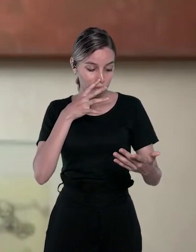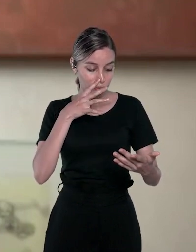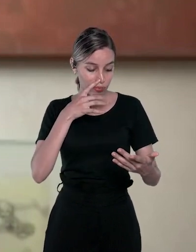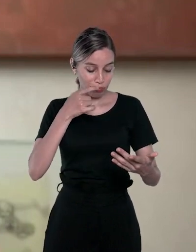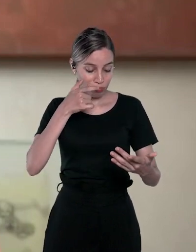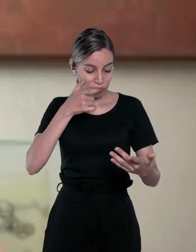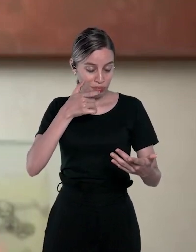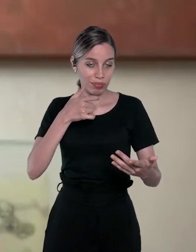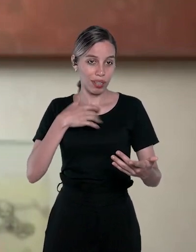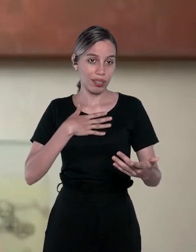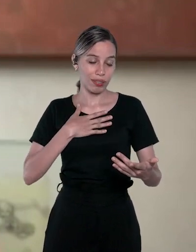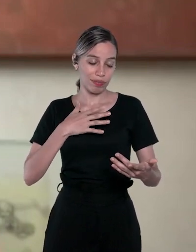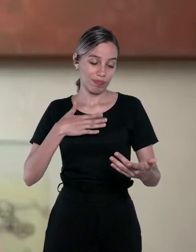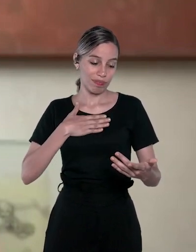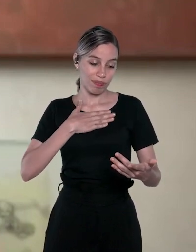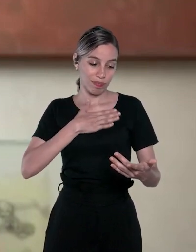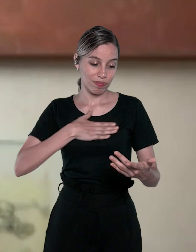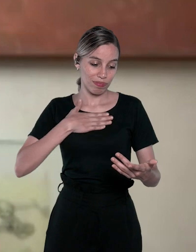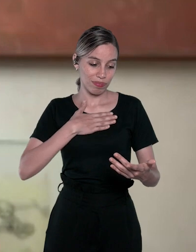poema.